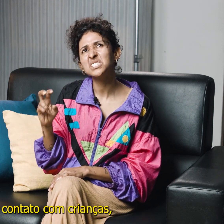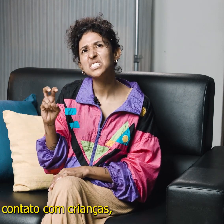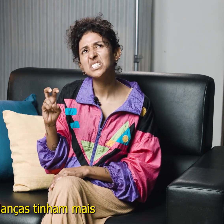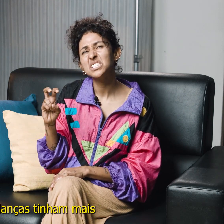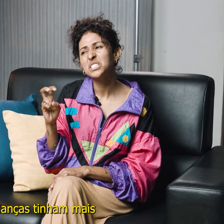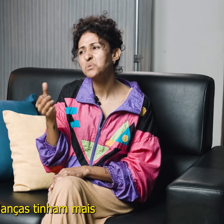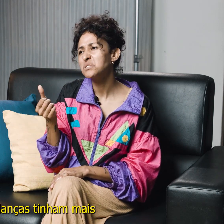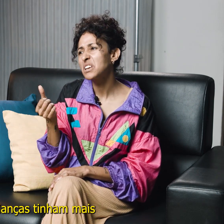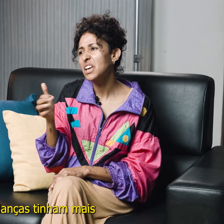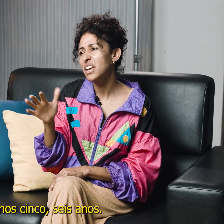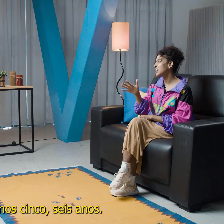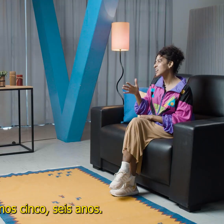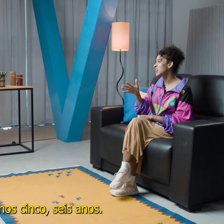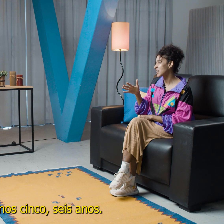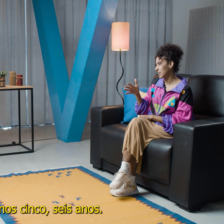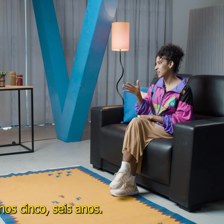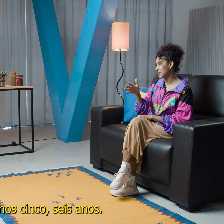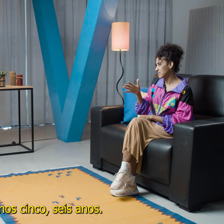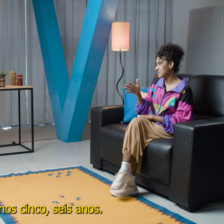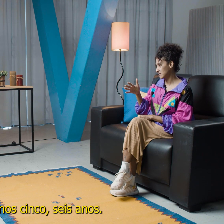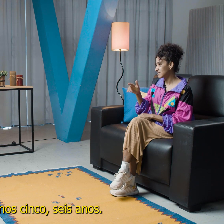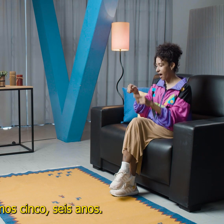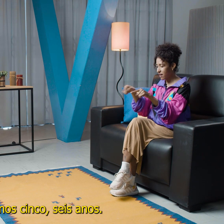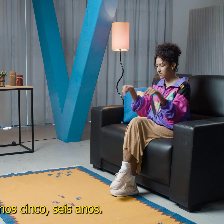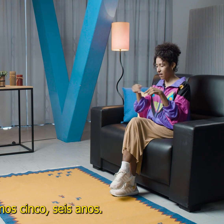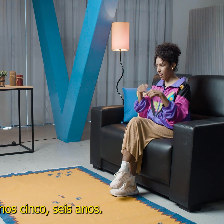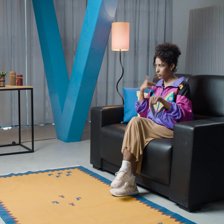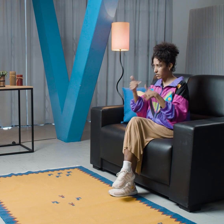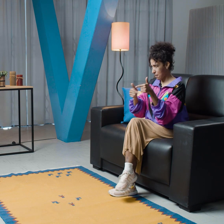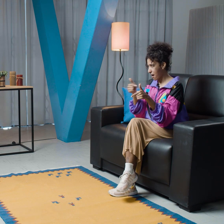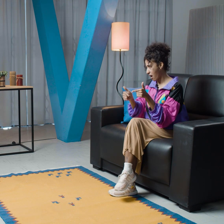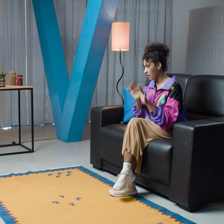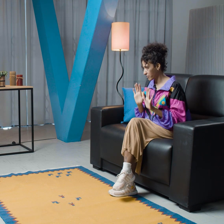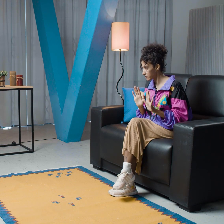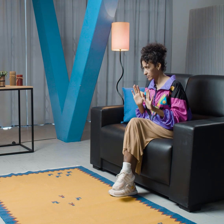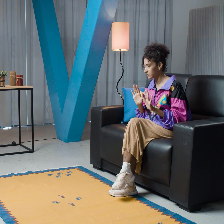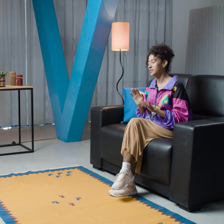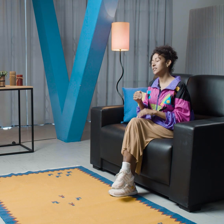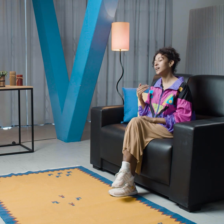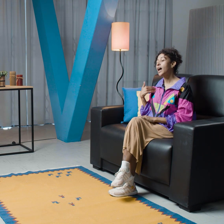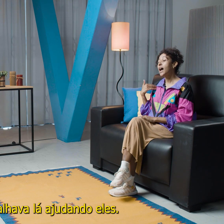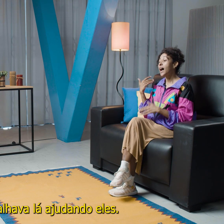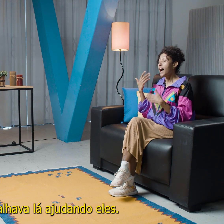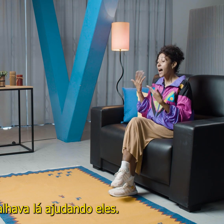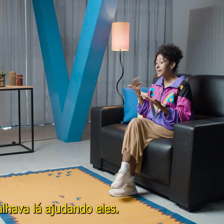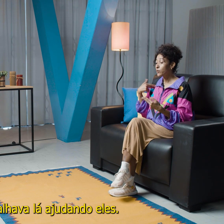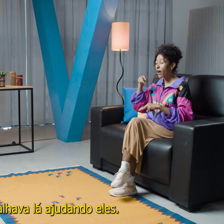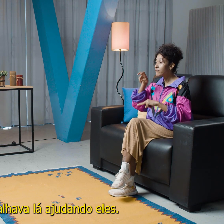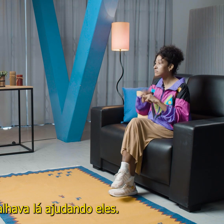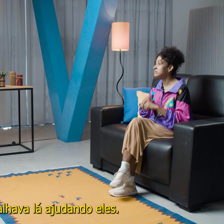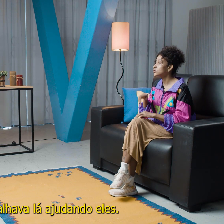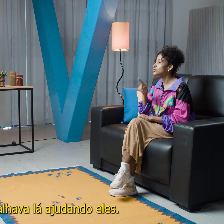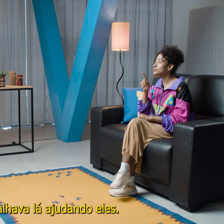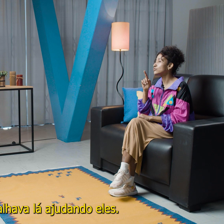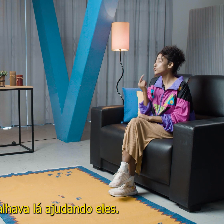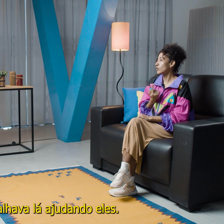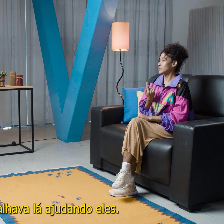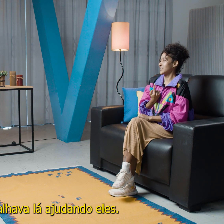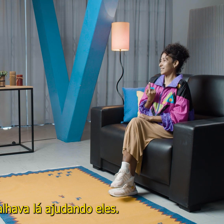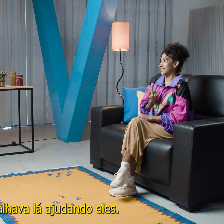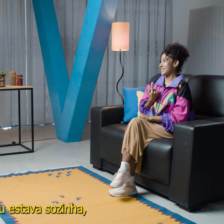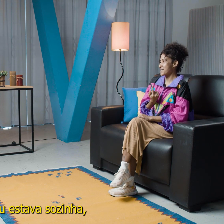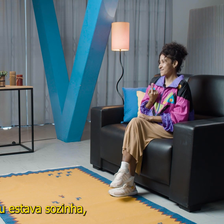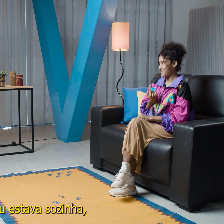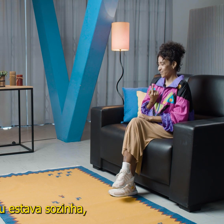com crianças, as crianças tinham mais ou menos 5, 6 anos. Mais ou menos. E eu trabalhava lá, ajudando